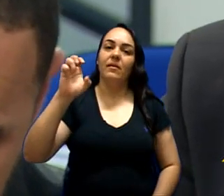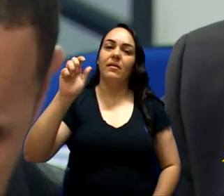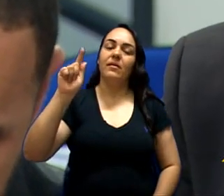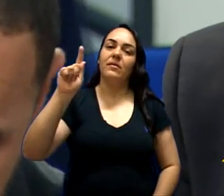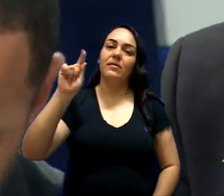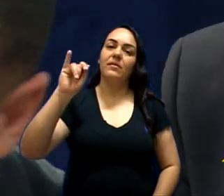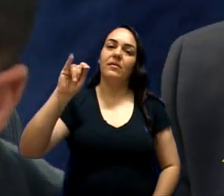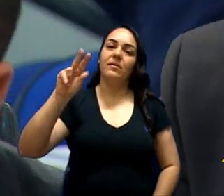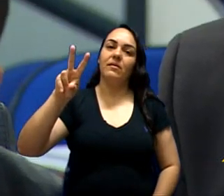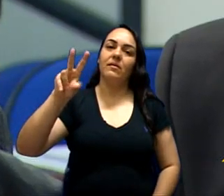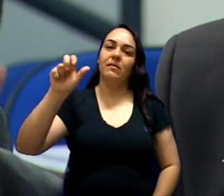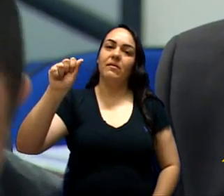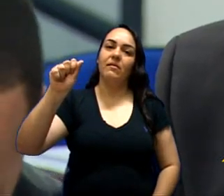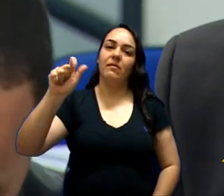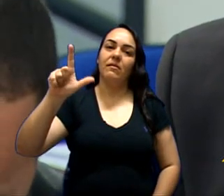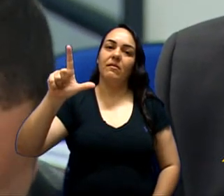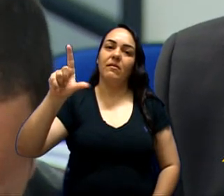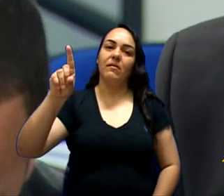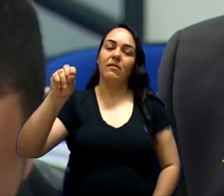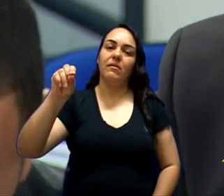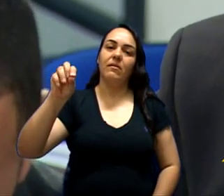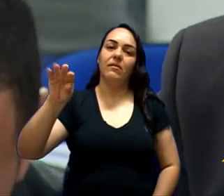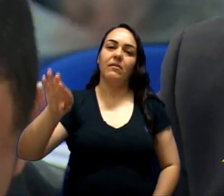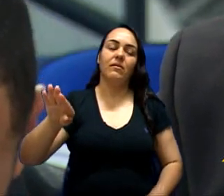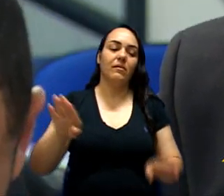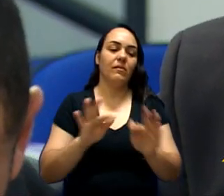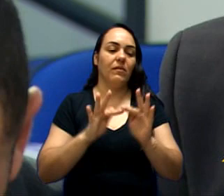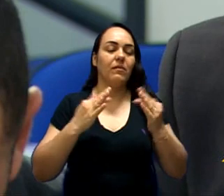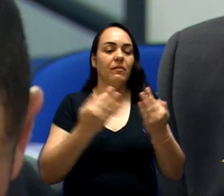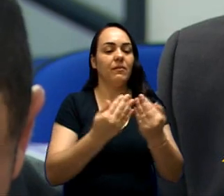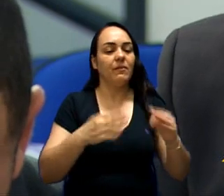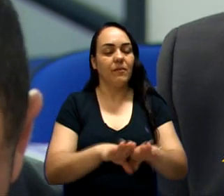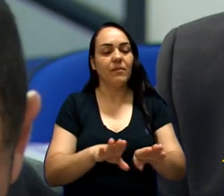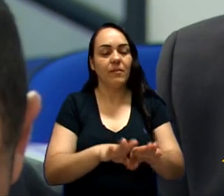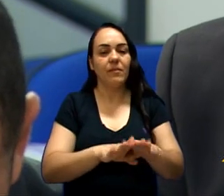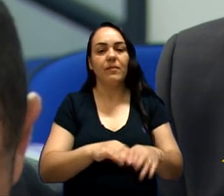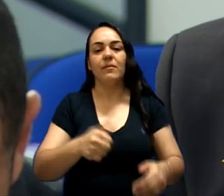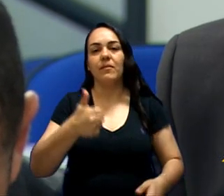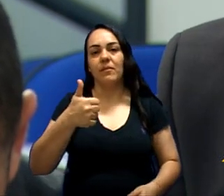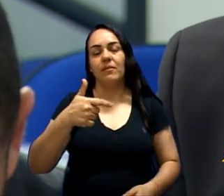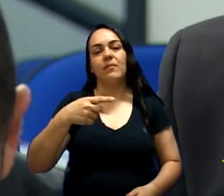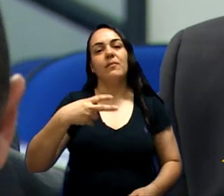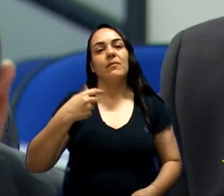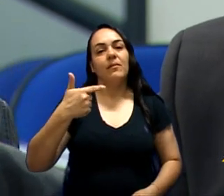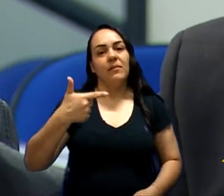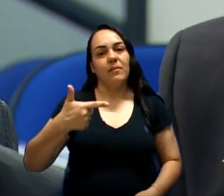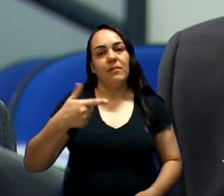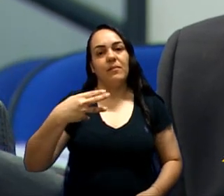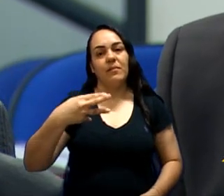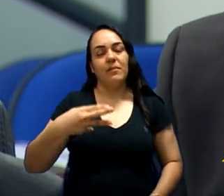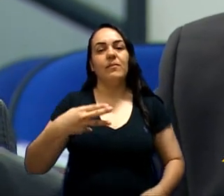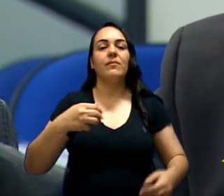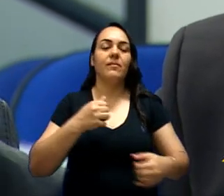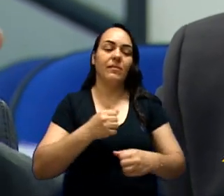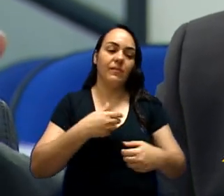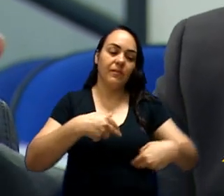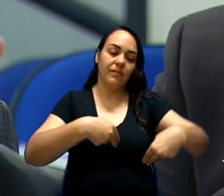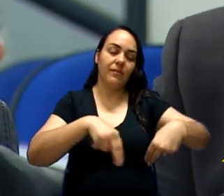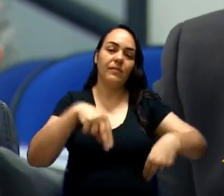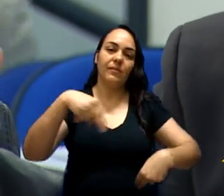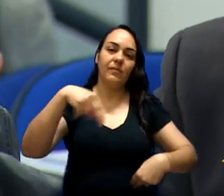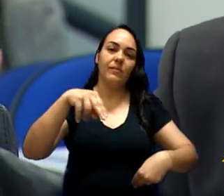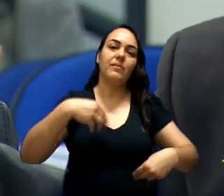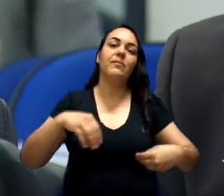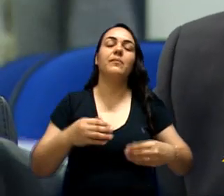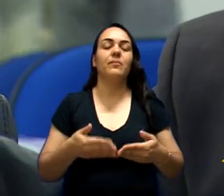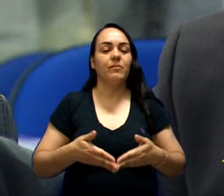deixa registrado aqui esses votos de congratulações. Comemora agora, dia 13 de novembro, 20 anos, né, da fundação da